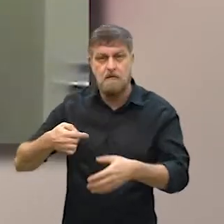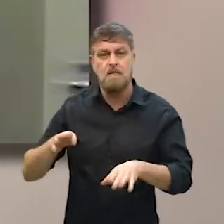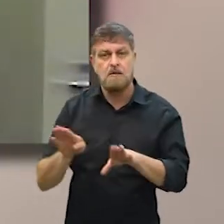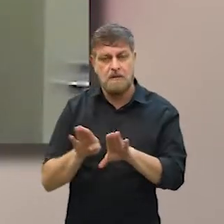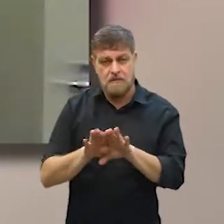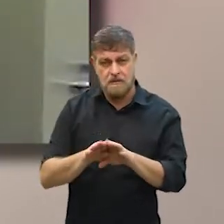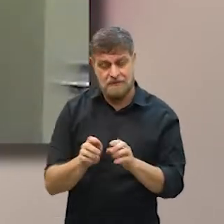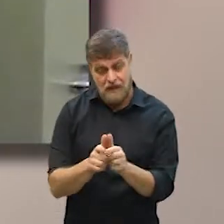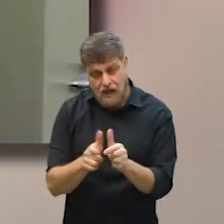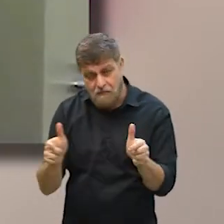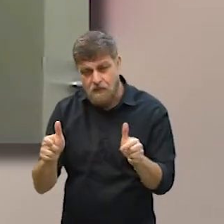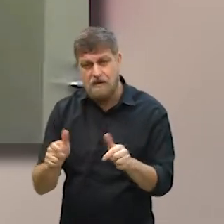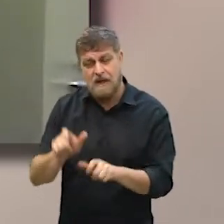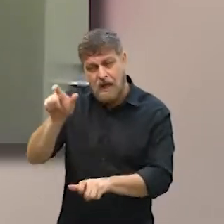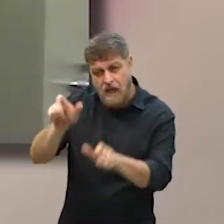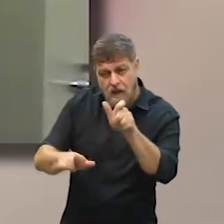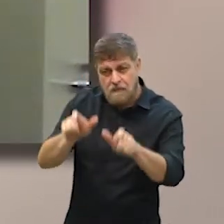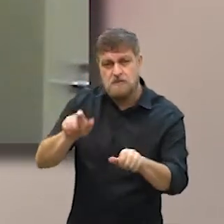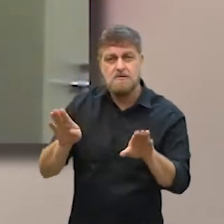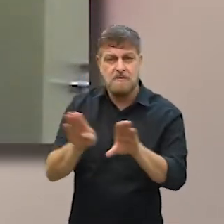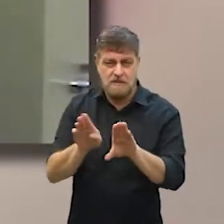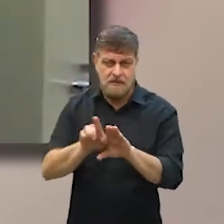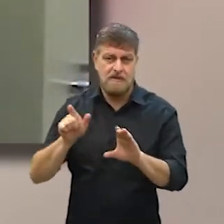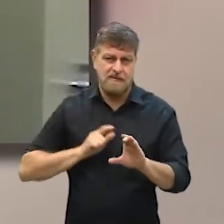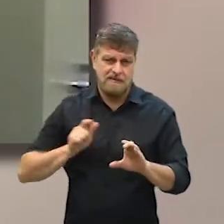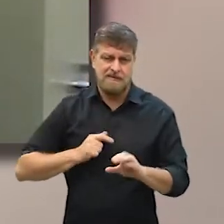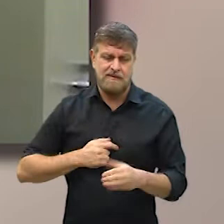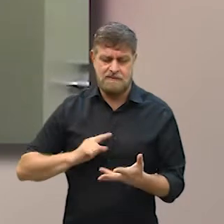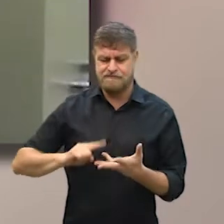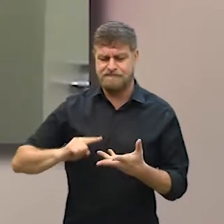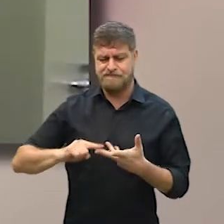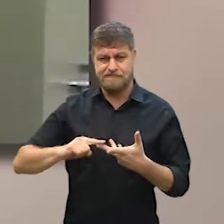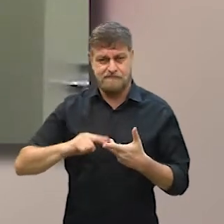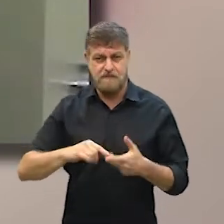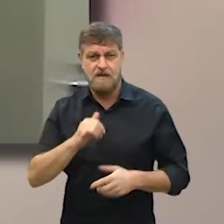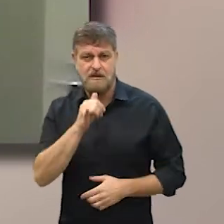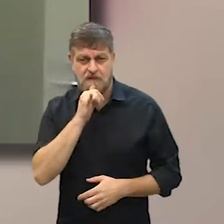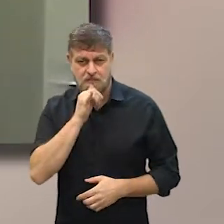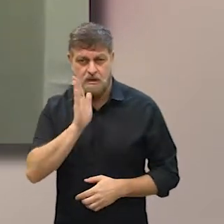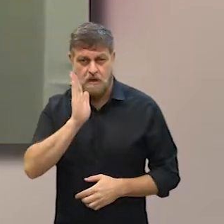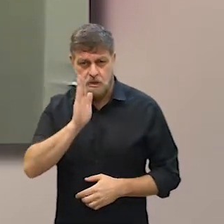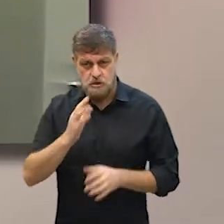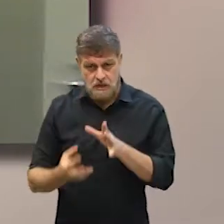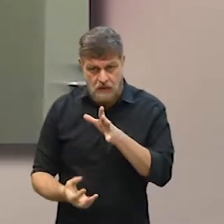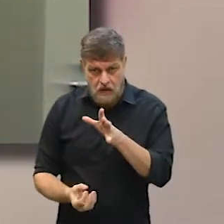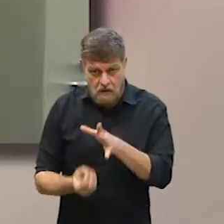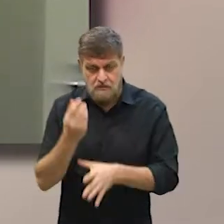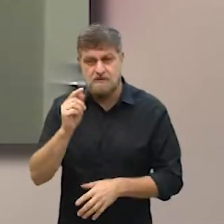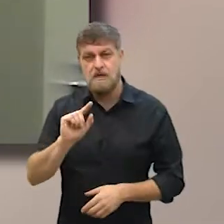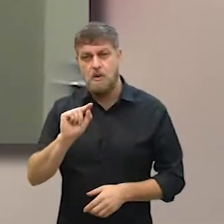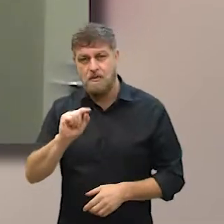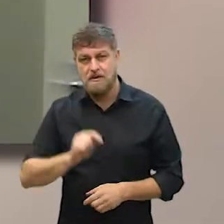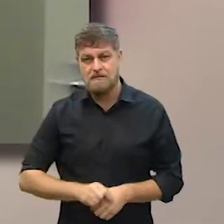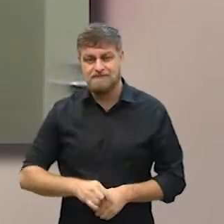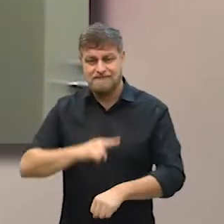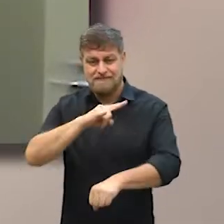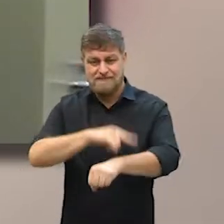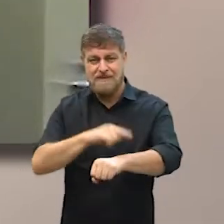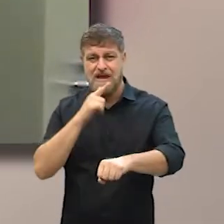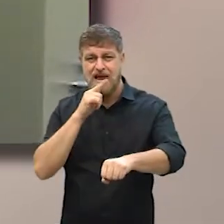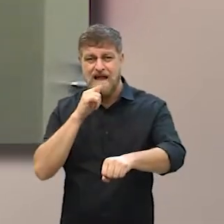mas muitos pacientes podem enxergar também com outros tipos de manifestações já com alterações essa